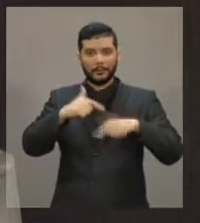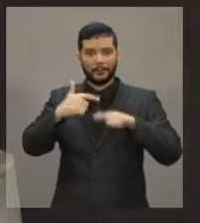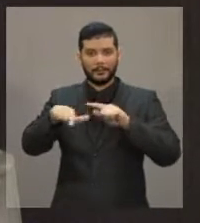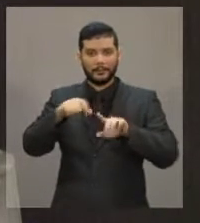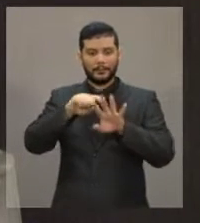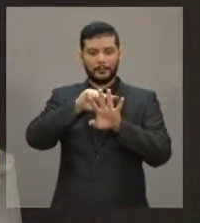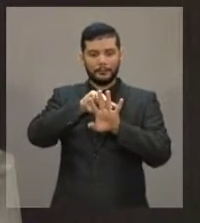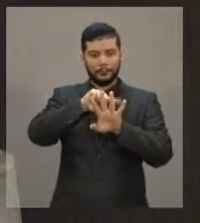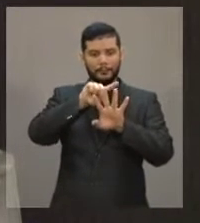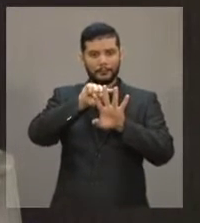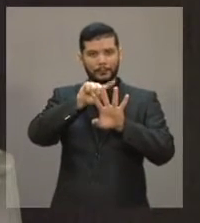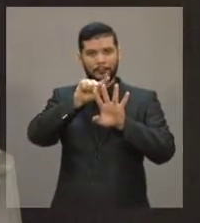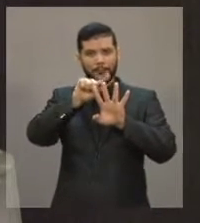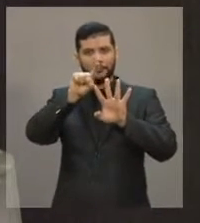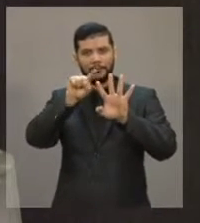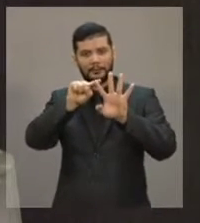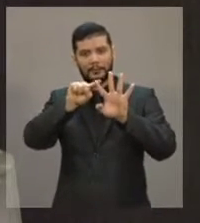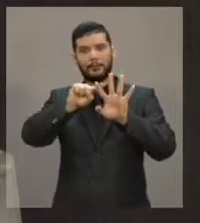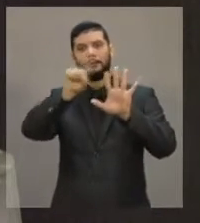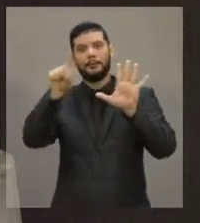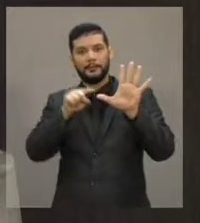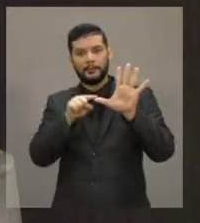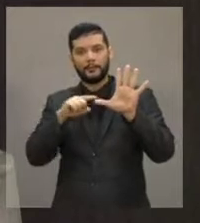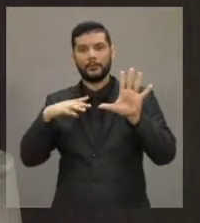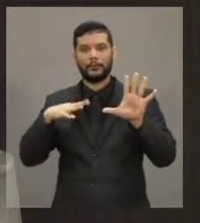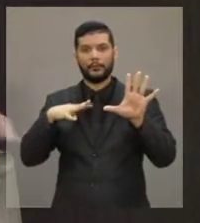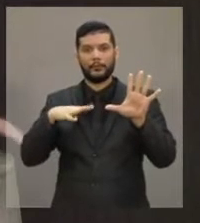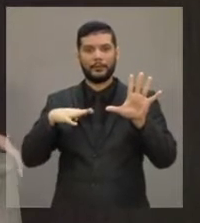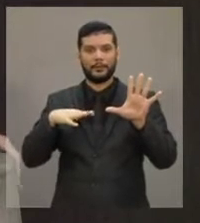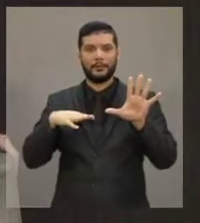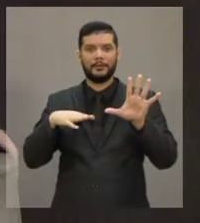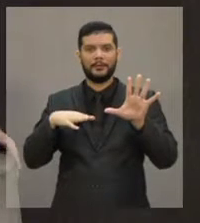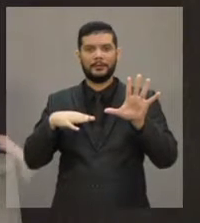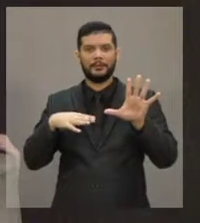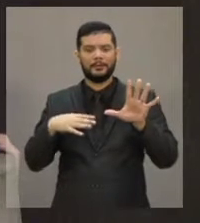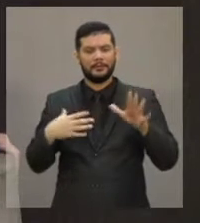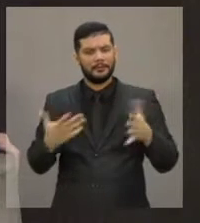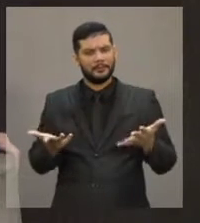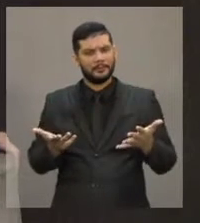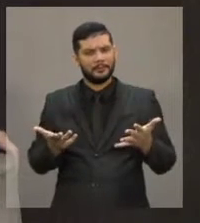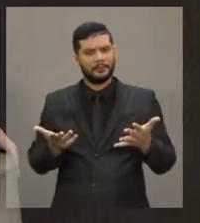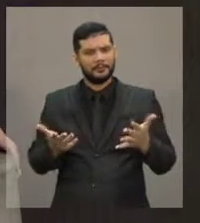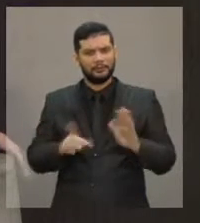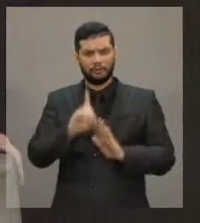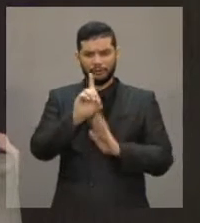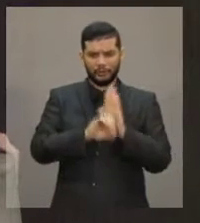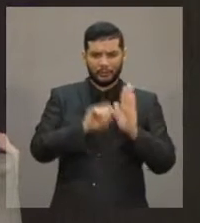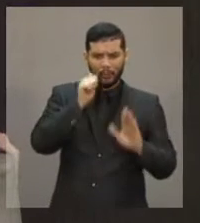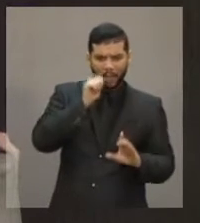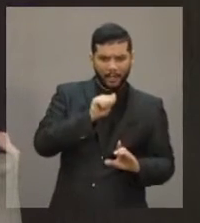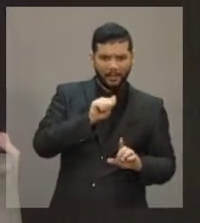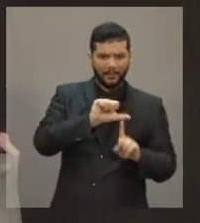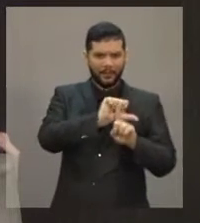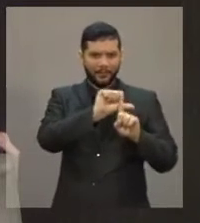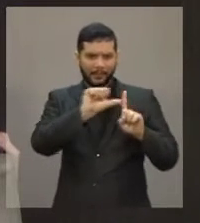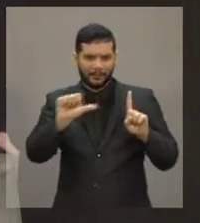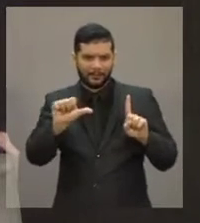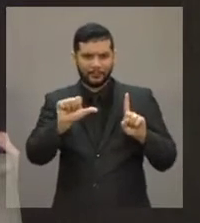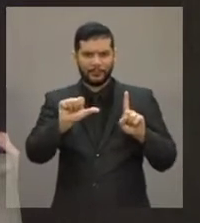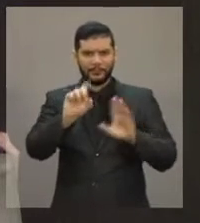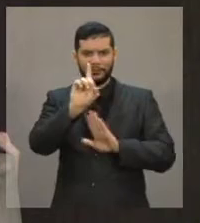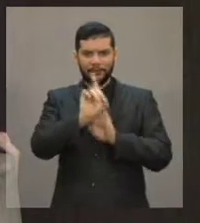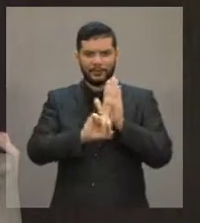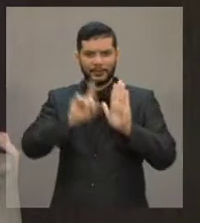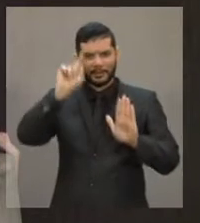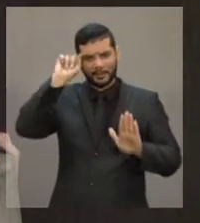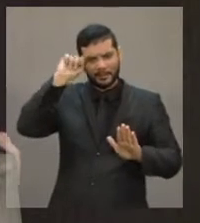social. Não é o direito das mulheres, não é o feminismo, não é o direito de negros, não é o direito de pessoas